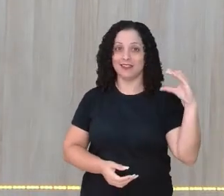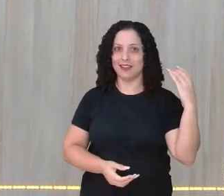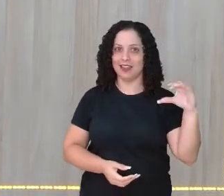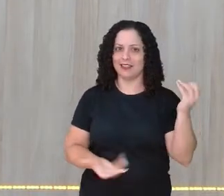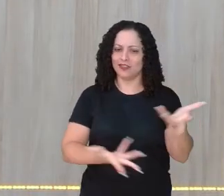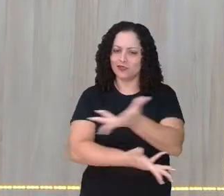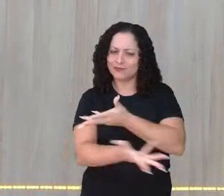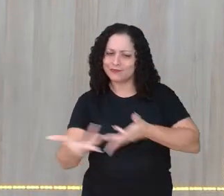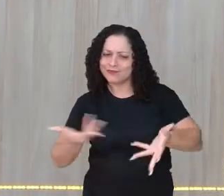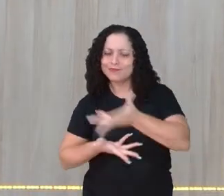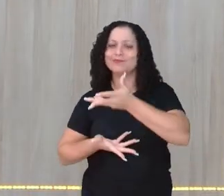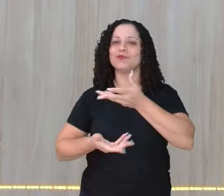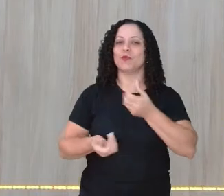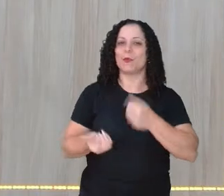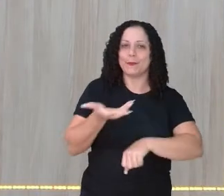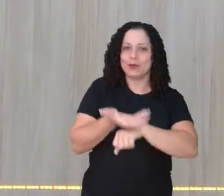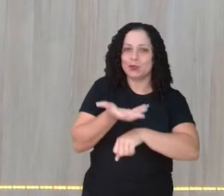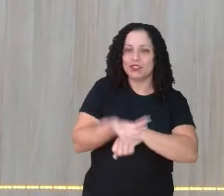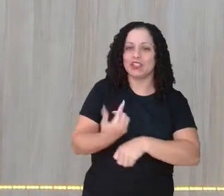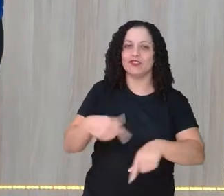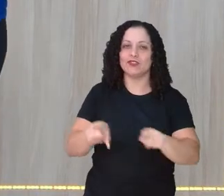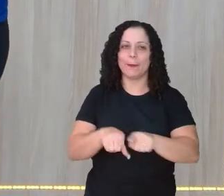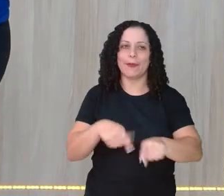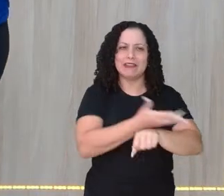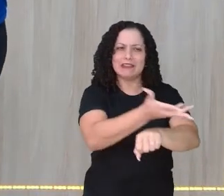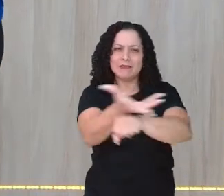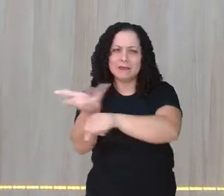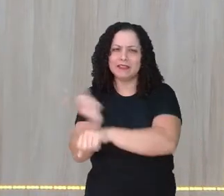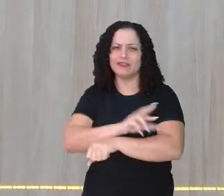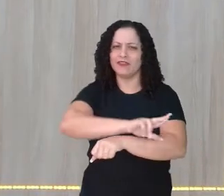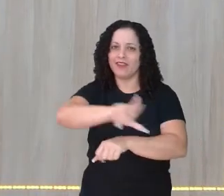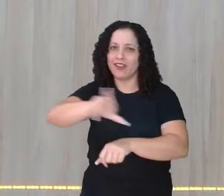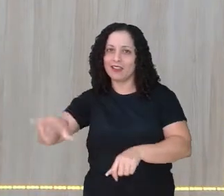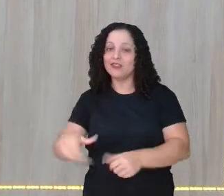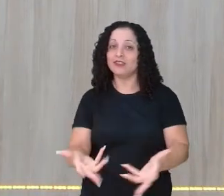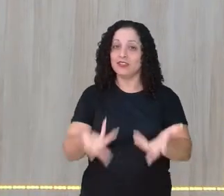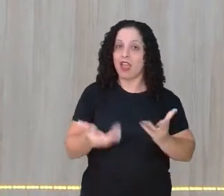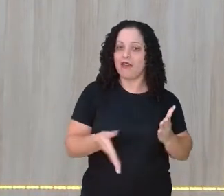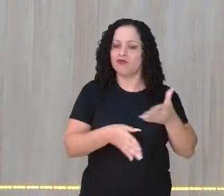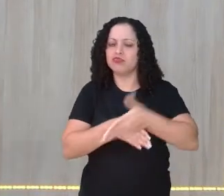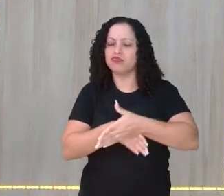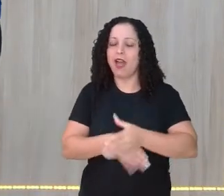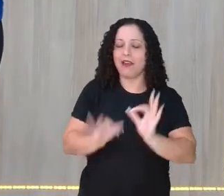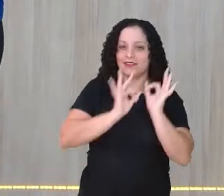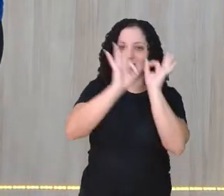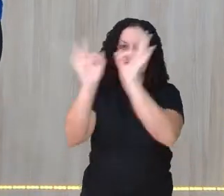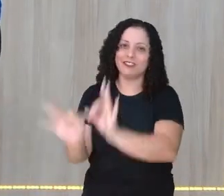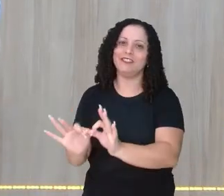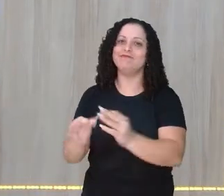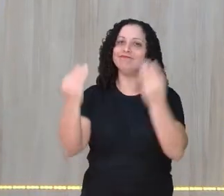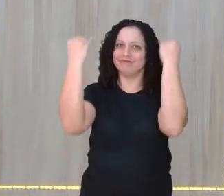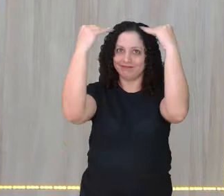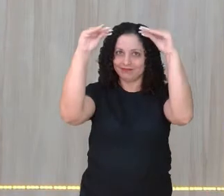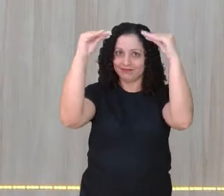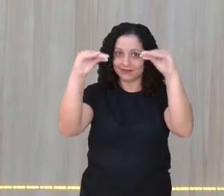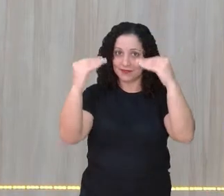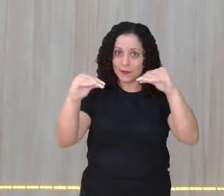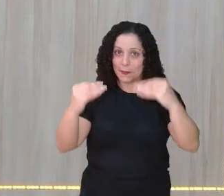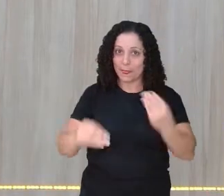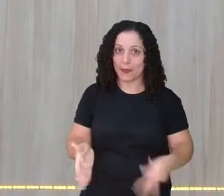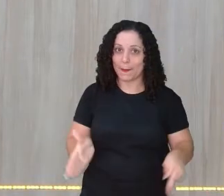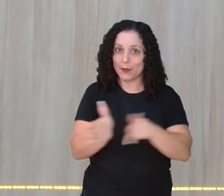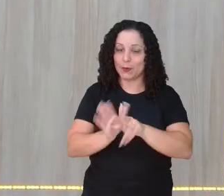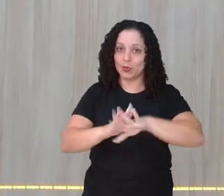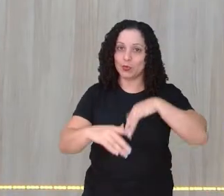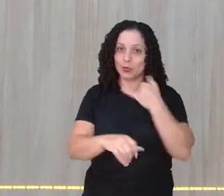a aula, traz outras disciplinas. Então, se você quiser rever alguma dessas aulas, está lá